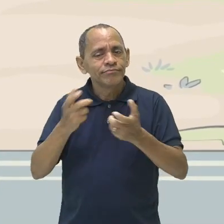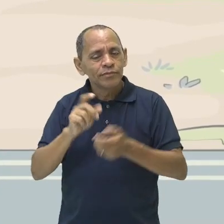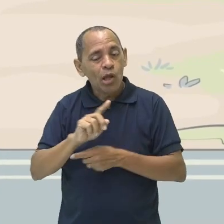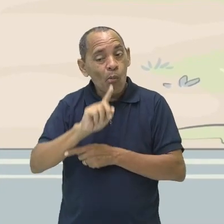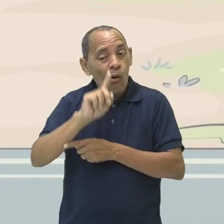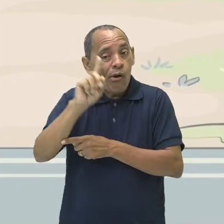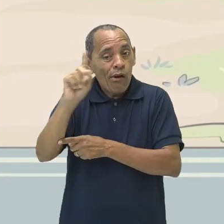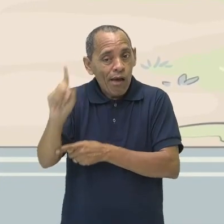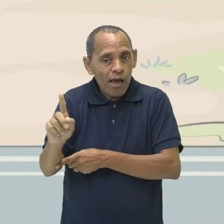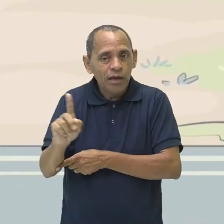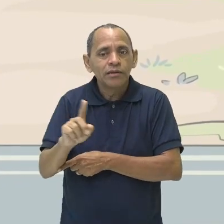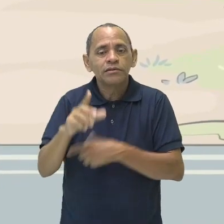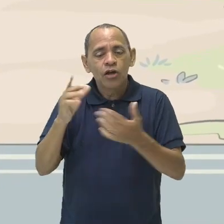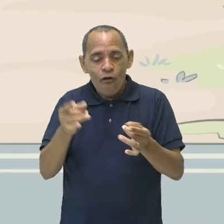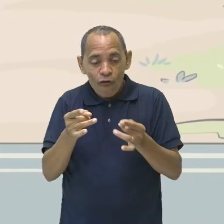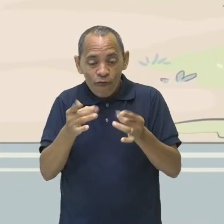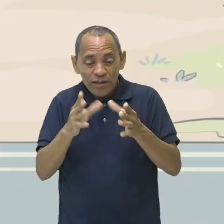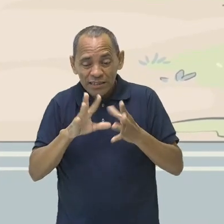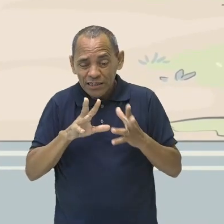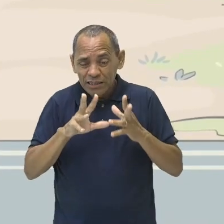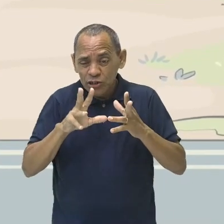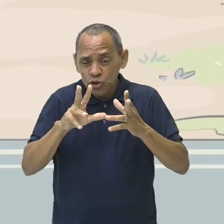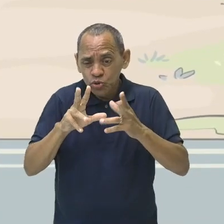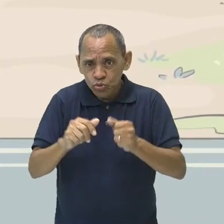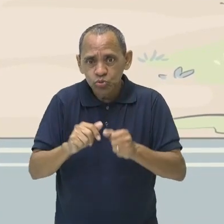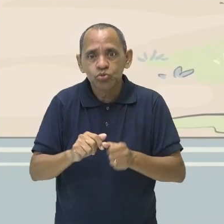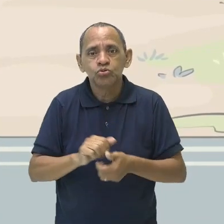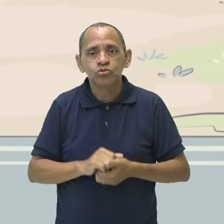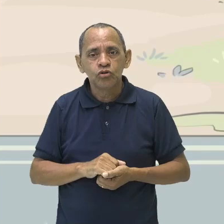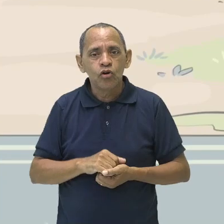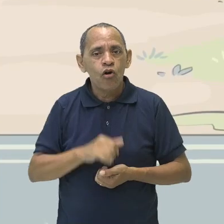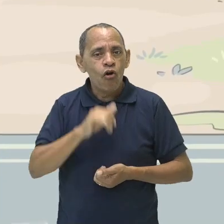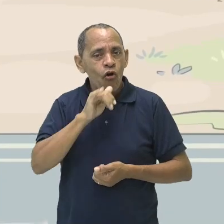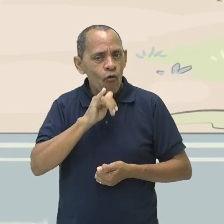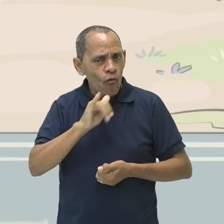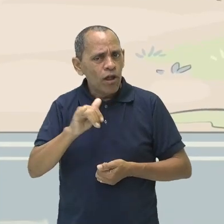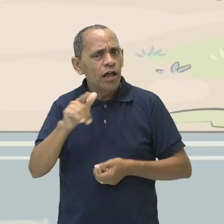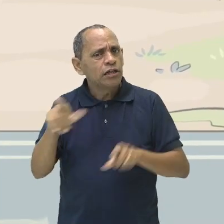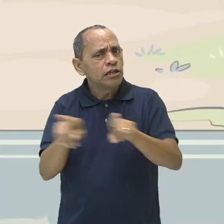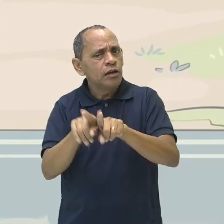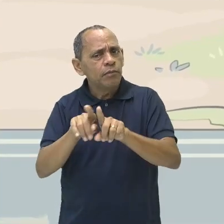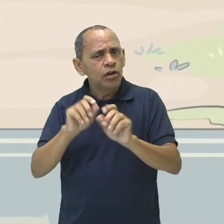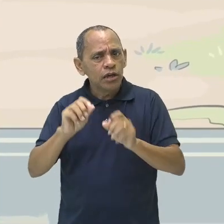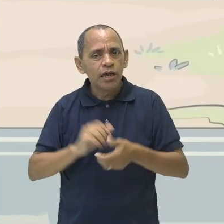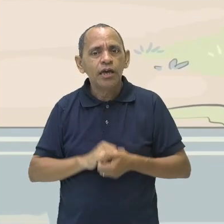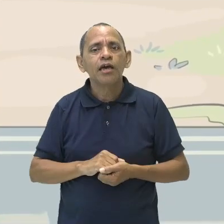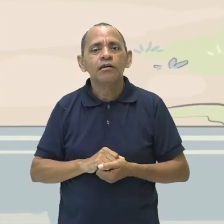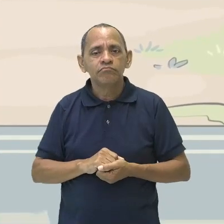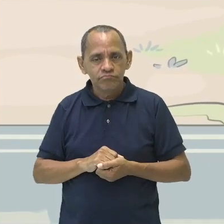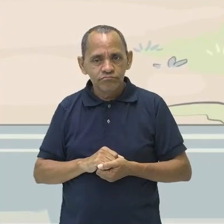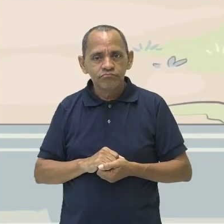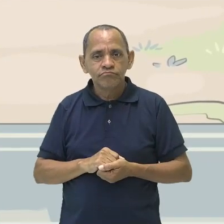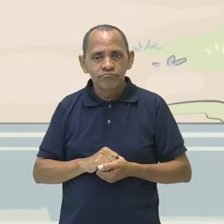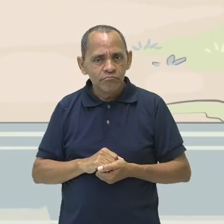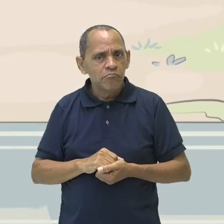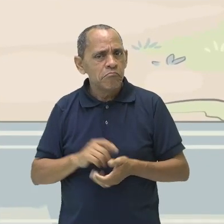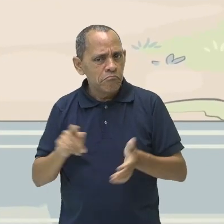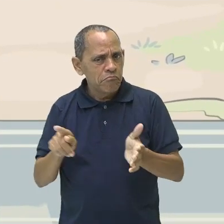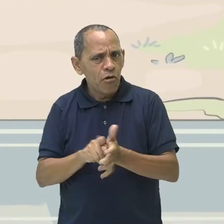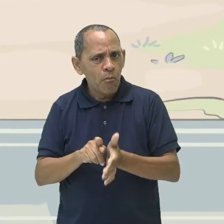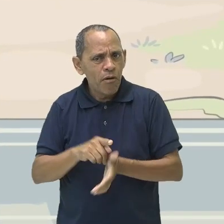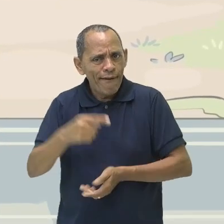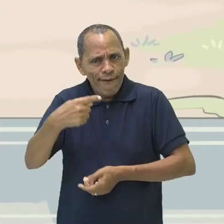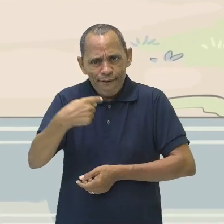essa tranqueira. E vou dizer mais uma coisa. Isso muito me convém. Eu